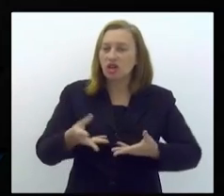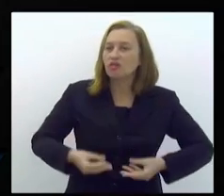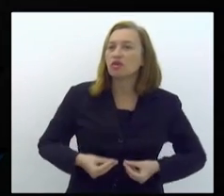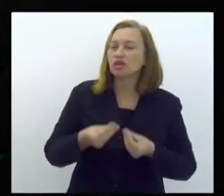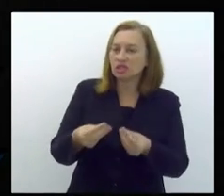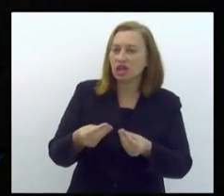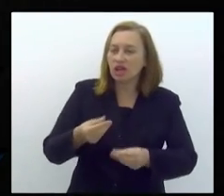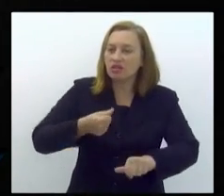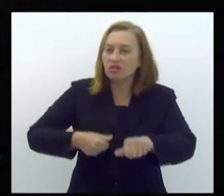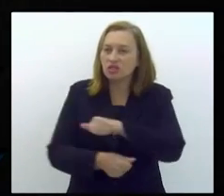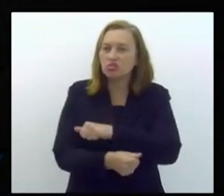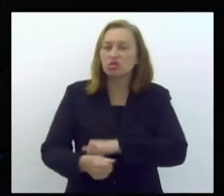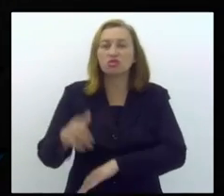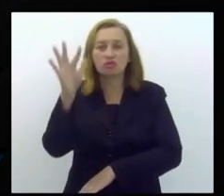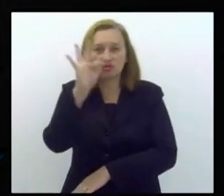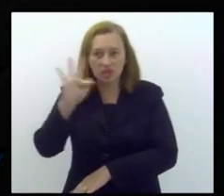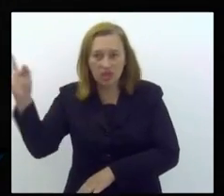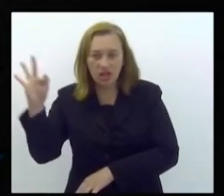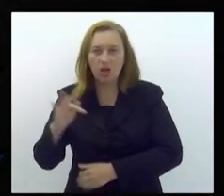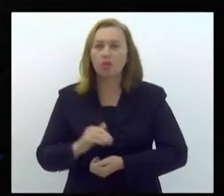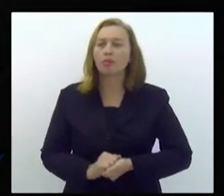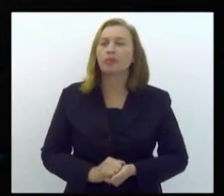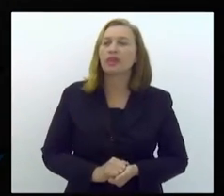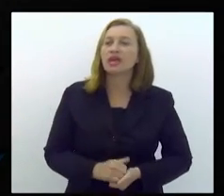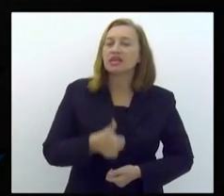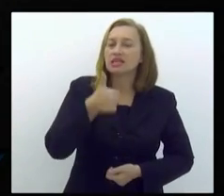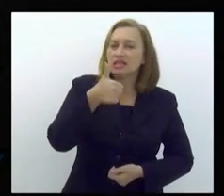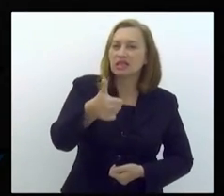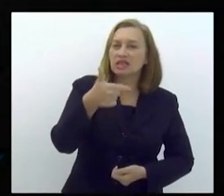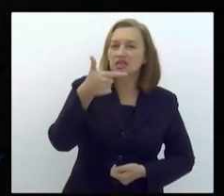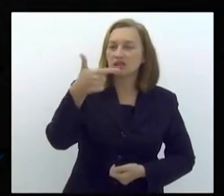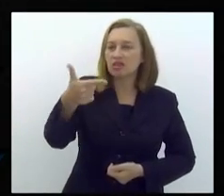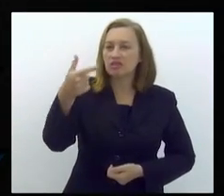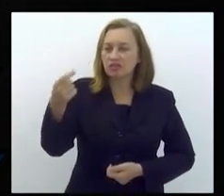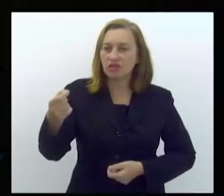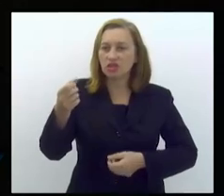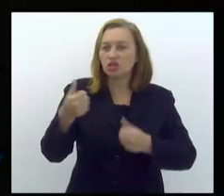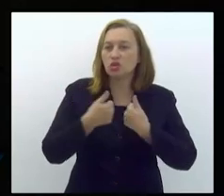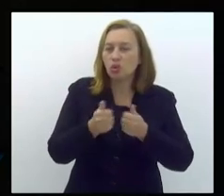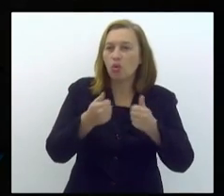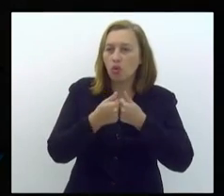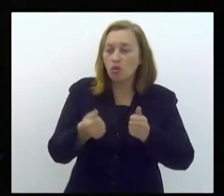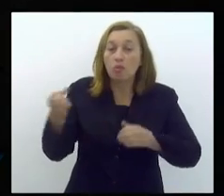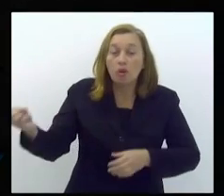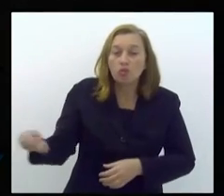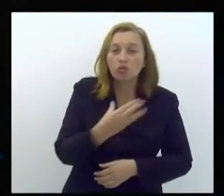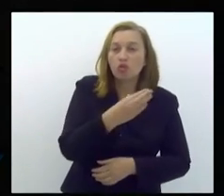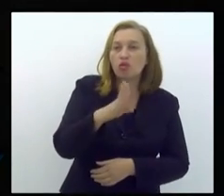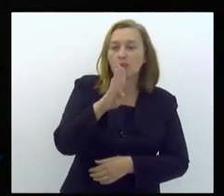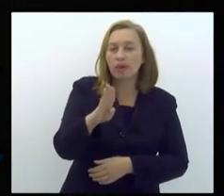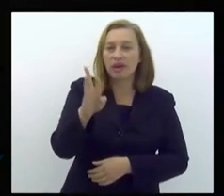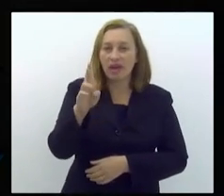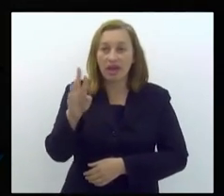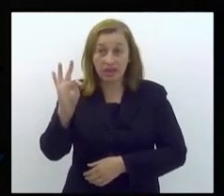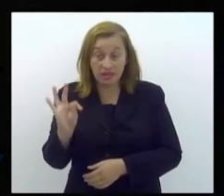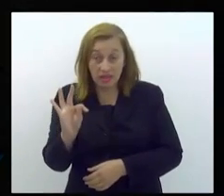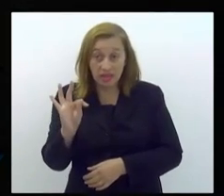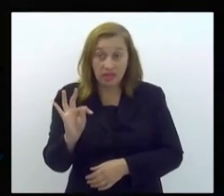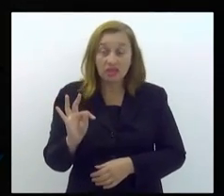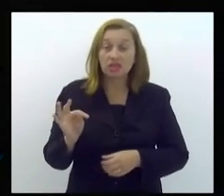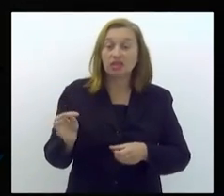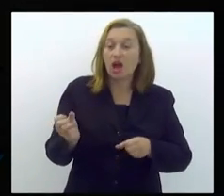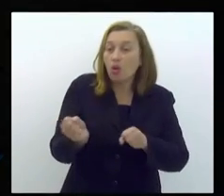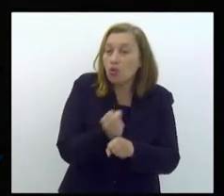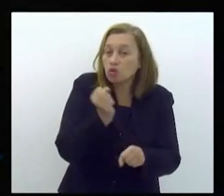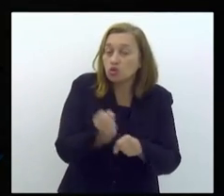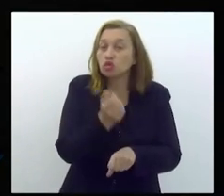do investimento do governo federal 120 ônibus para um novo BRT que tá sendo reconstruído